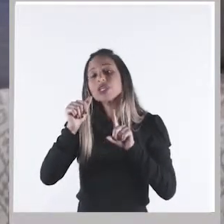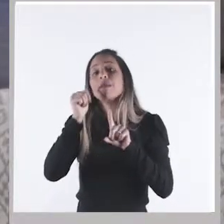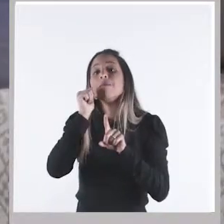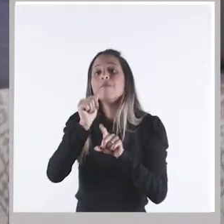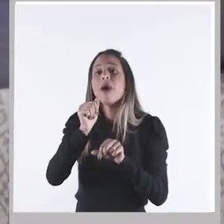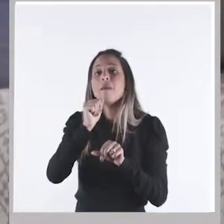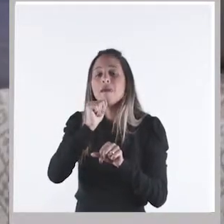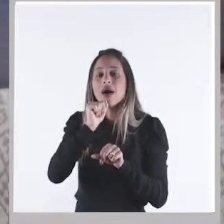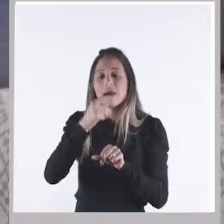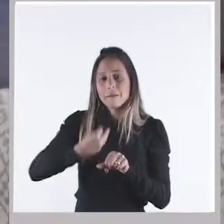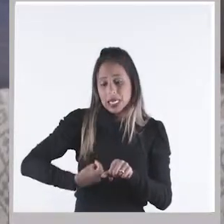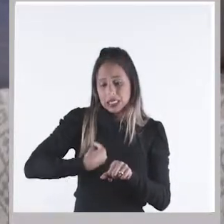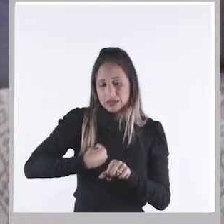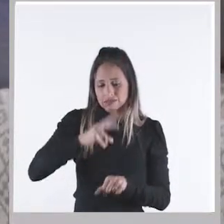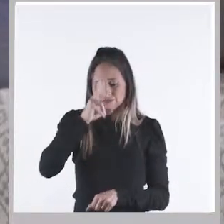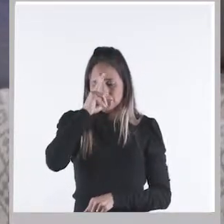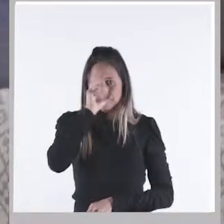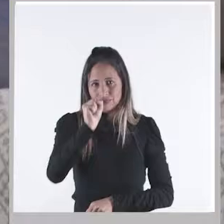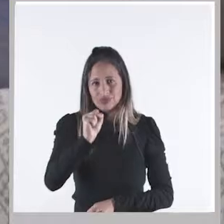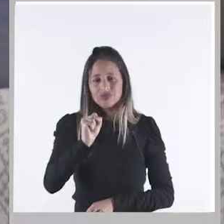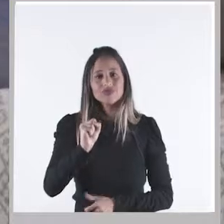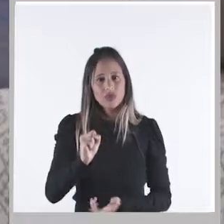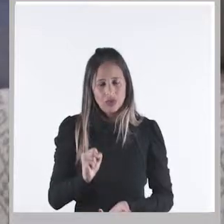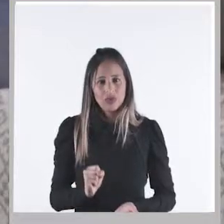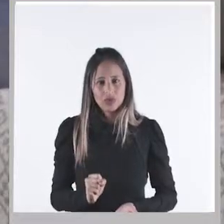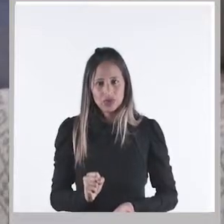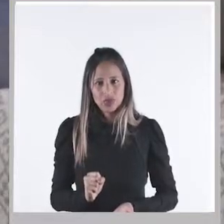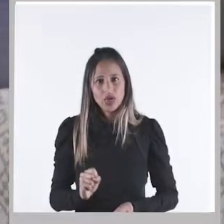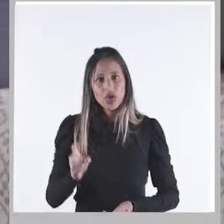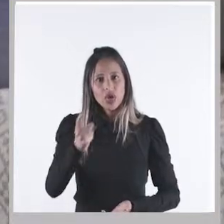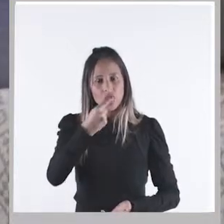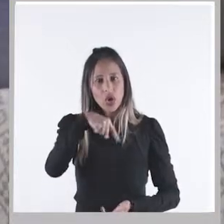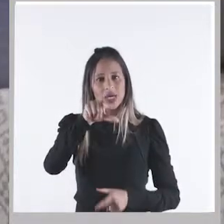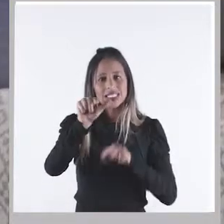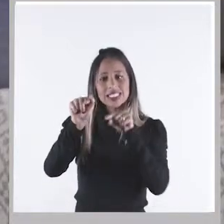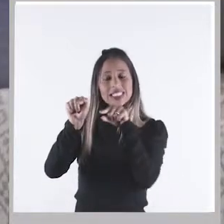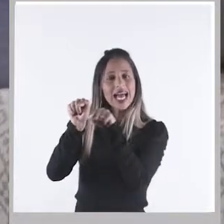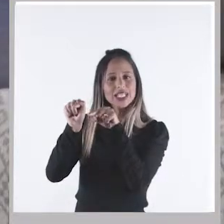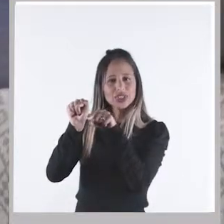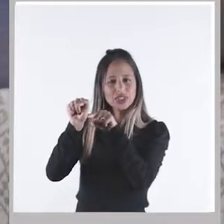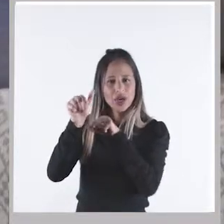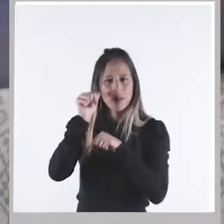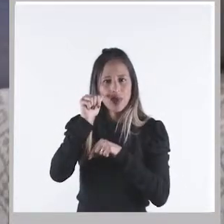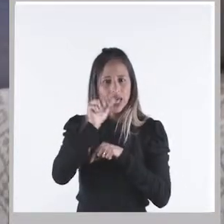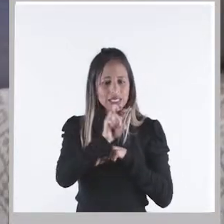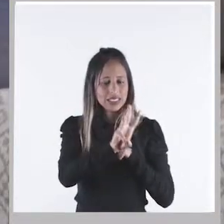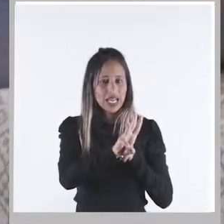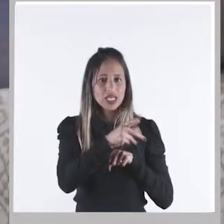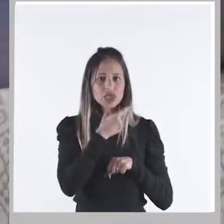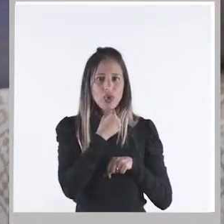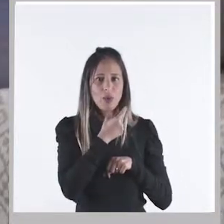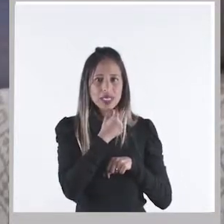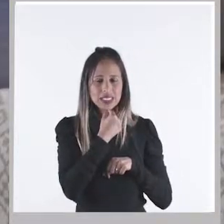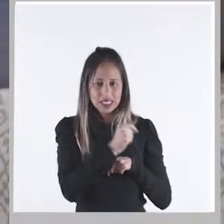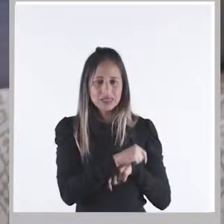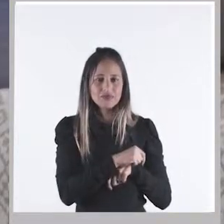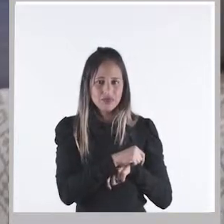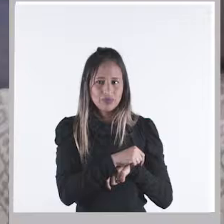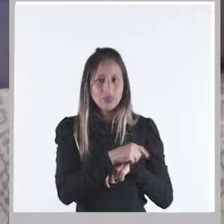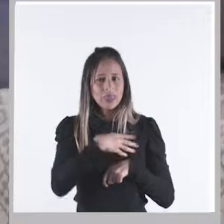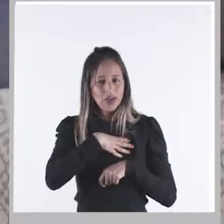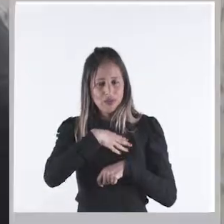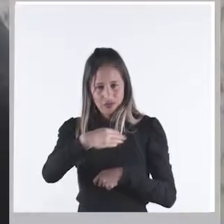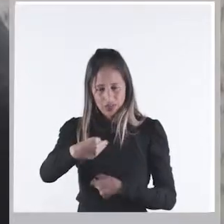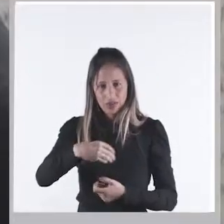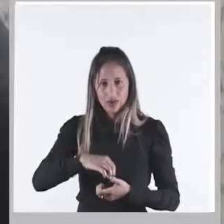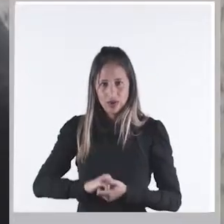foi uma presença muito forte, né? Nós somos 7 mulheres e 3 homens, né? Os